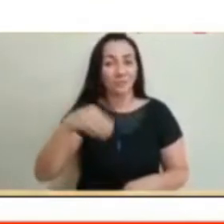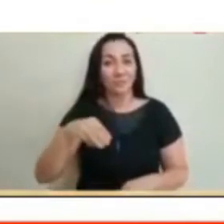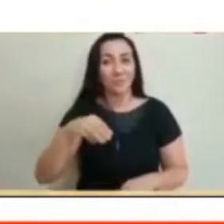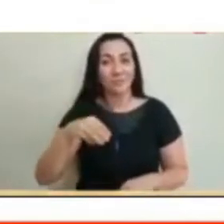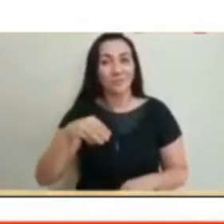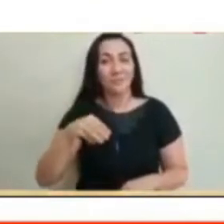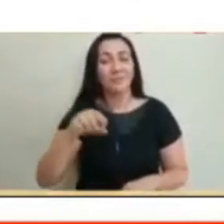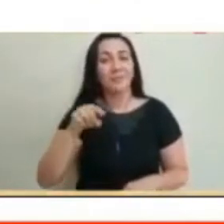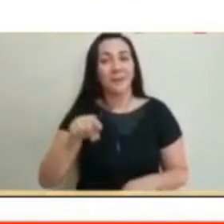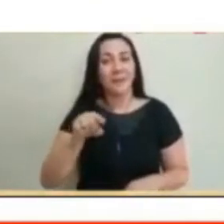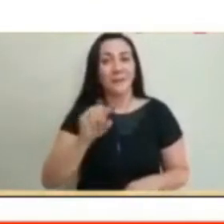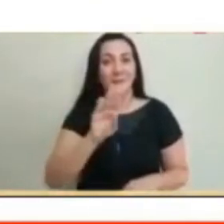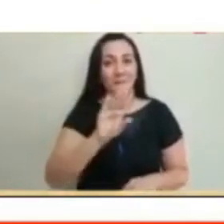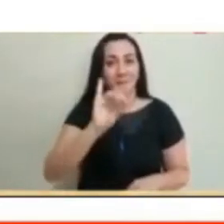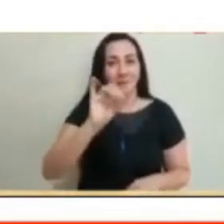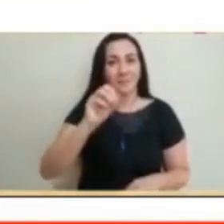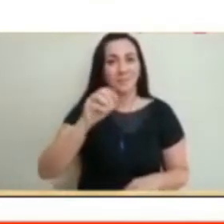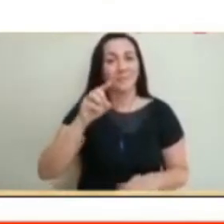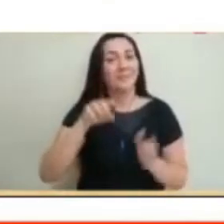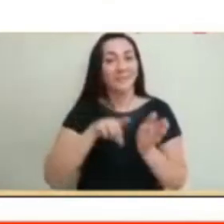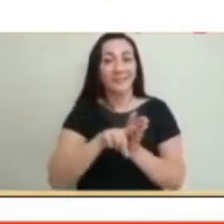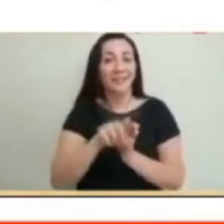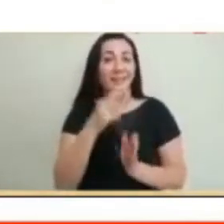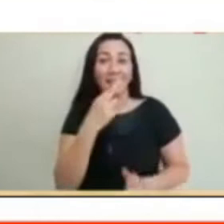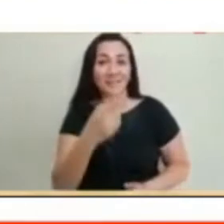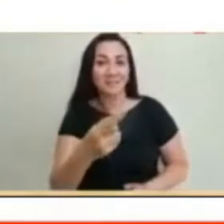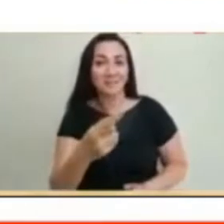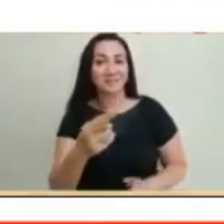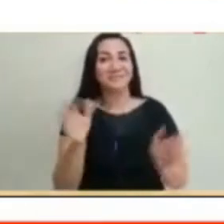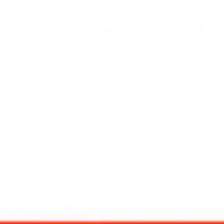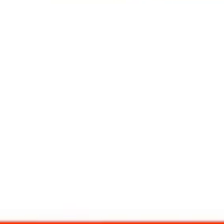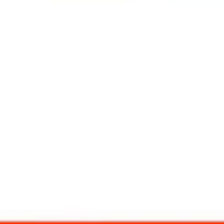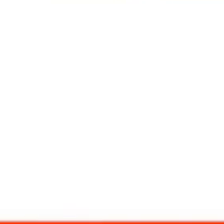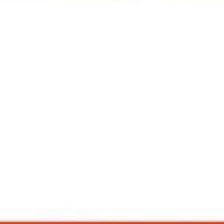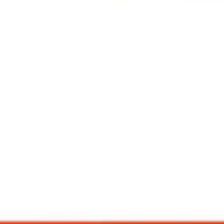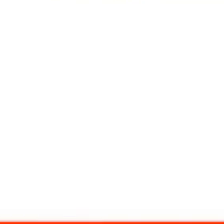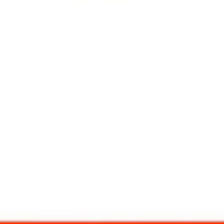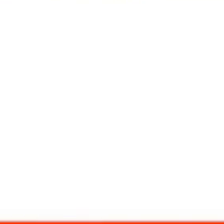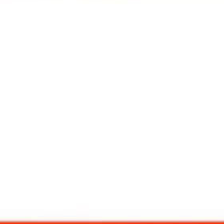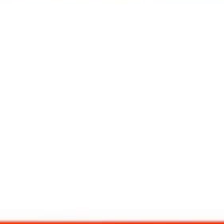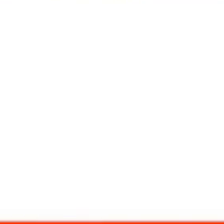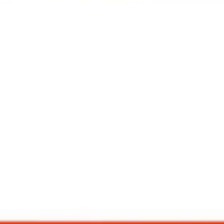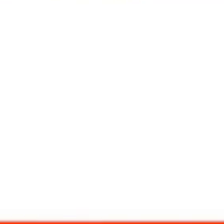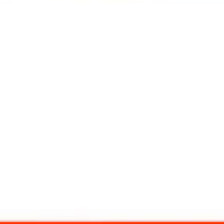youtube.com/Bíblio Responde. Te esperamos lá, hein? Tchau, tchau!